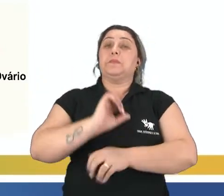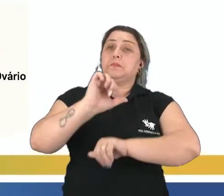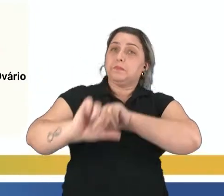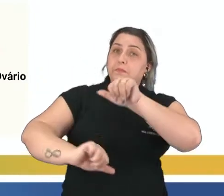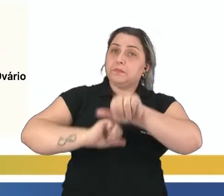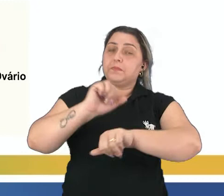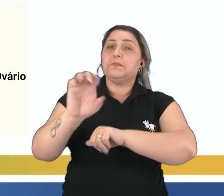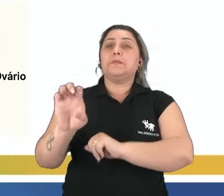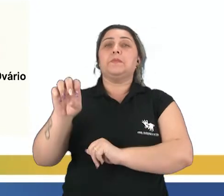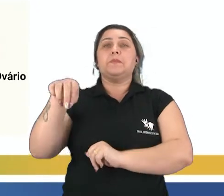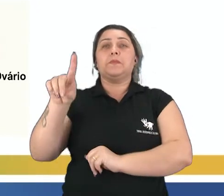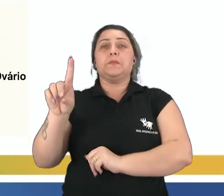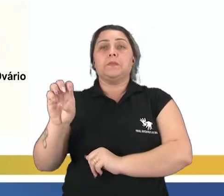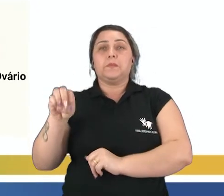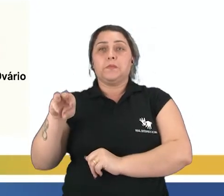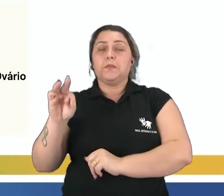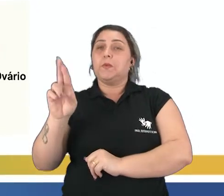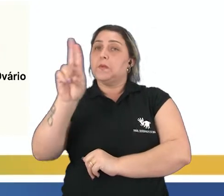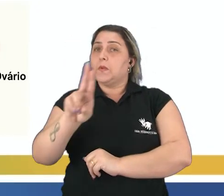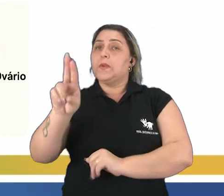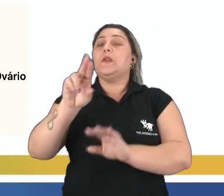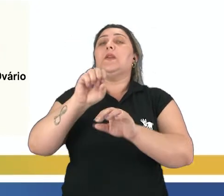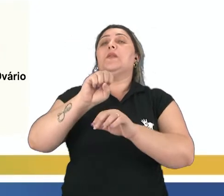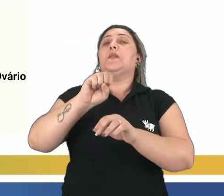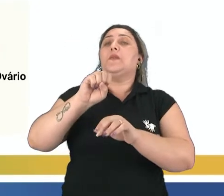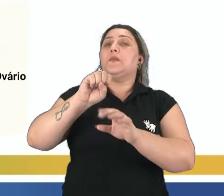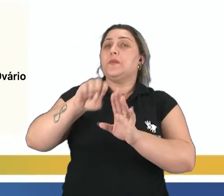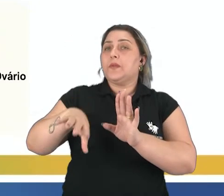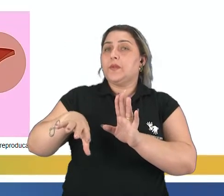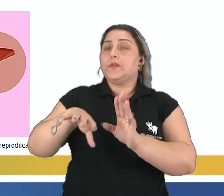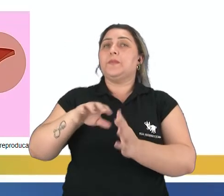espesso, como ele não foi utilizado, vai ser descartado.